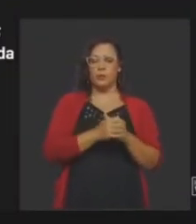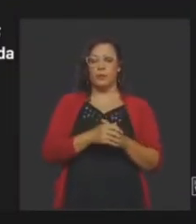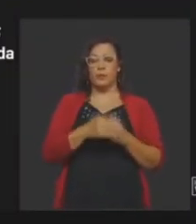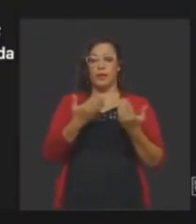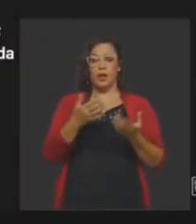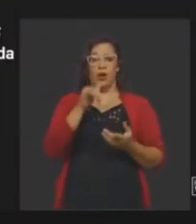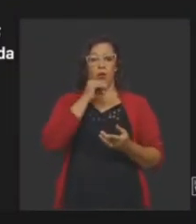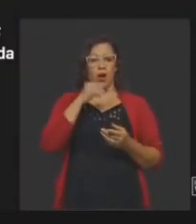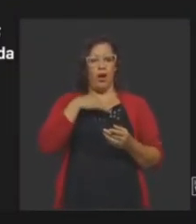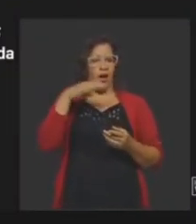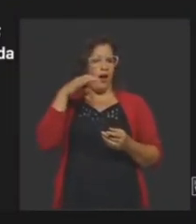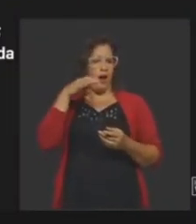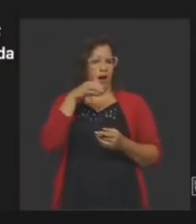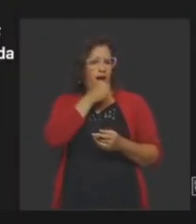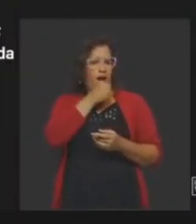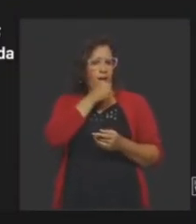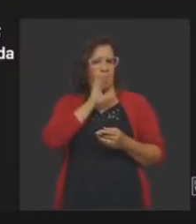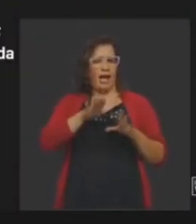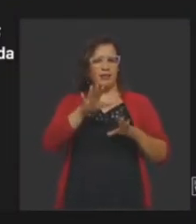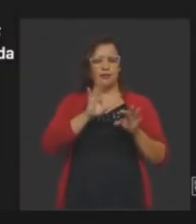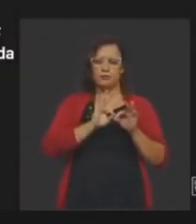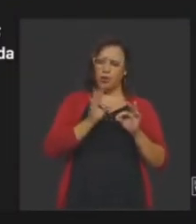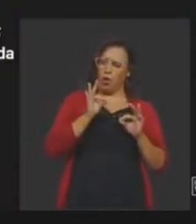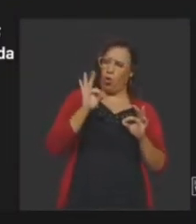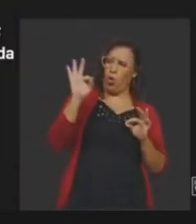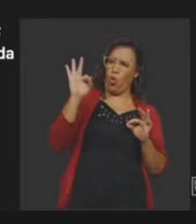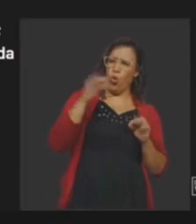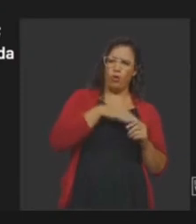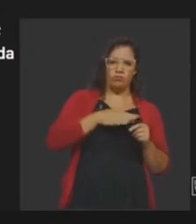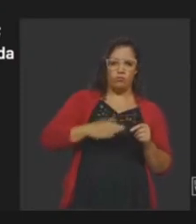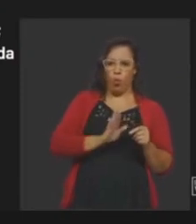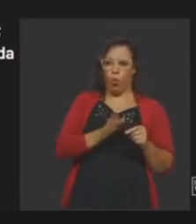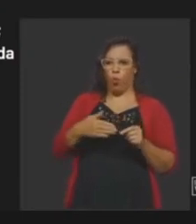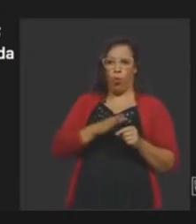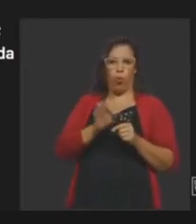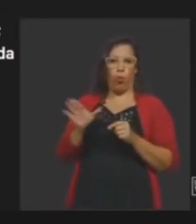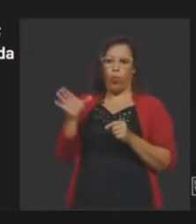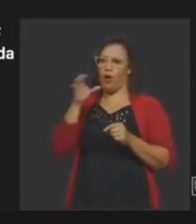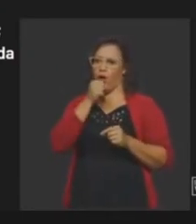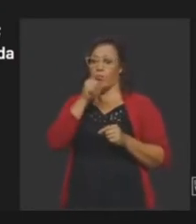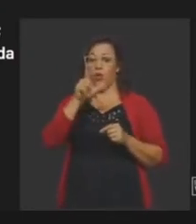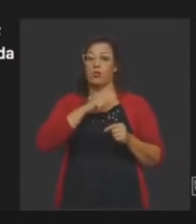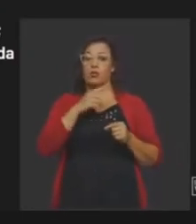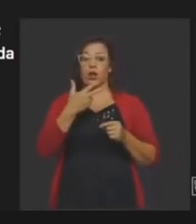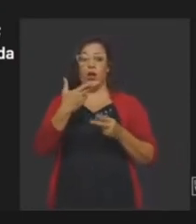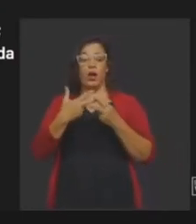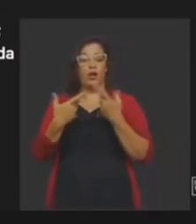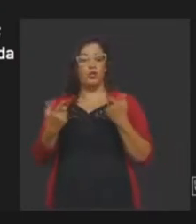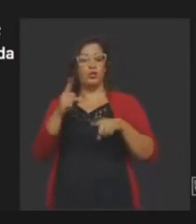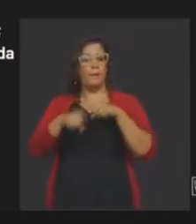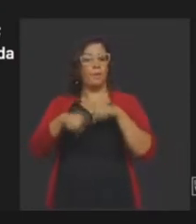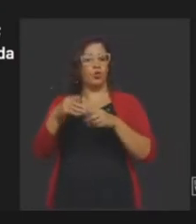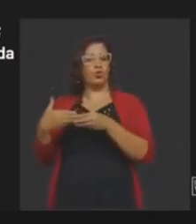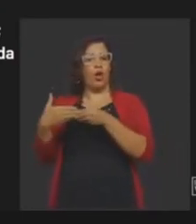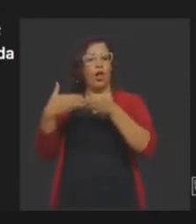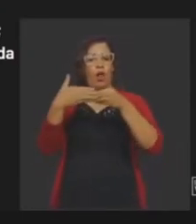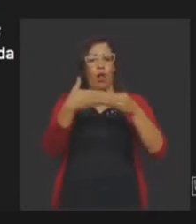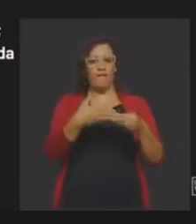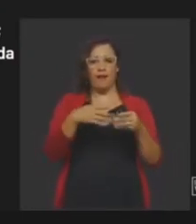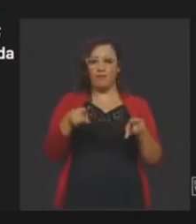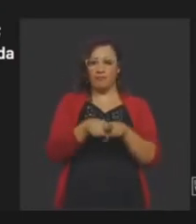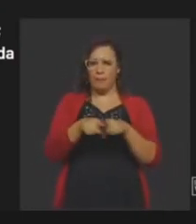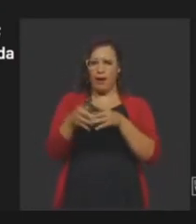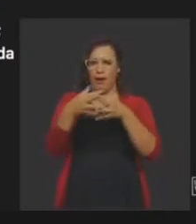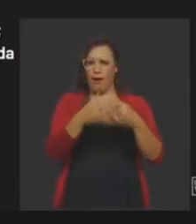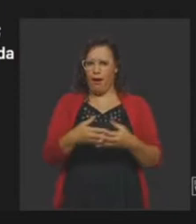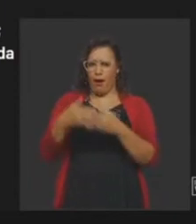chegar cada vez mais longe em menos tempo. Não só o homem, mas as cargas que são transportadas também. Isso em todos